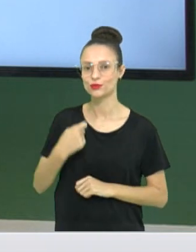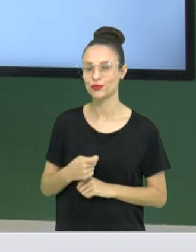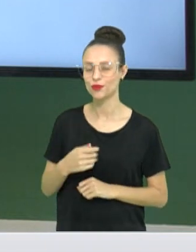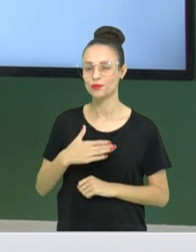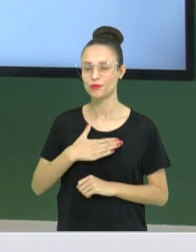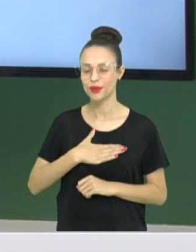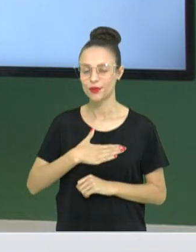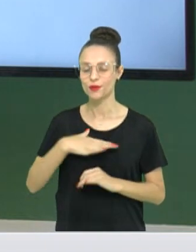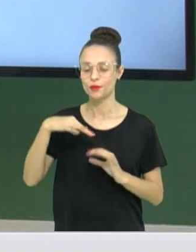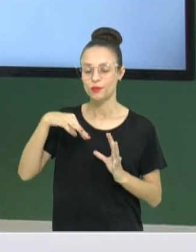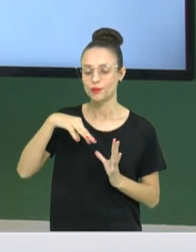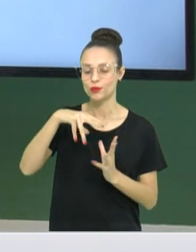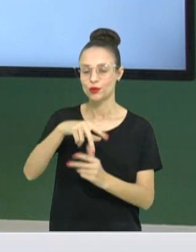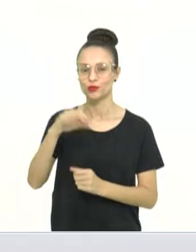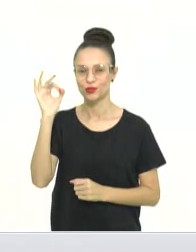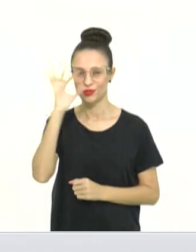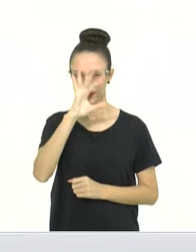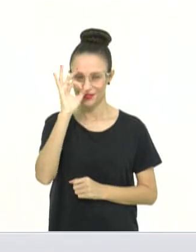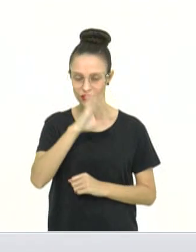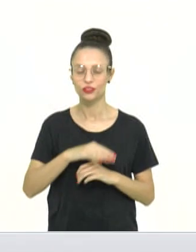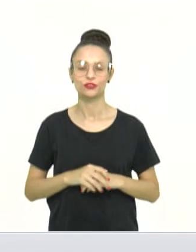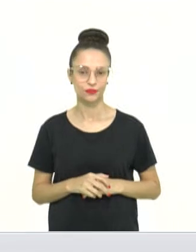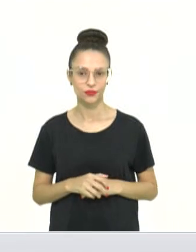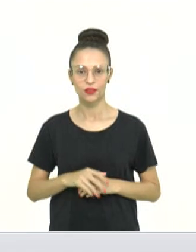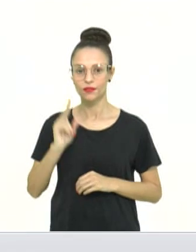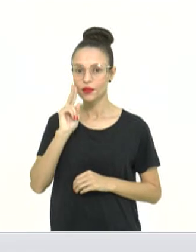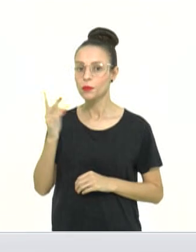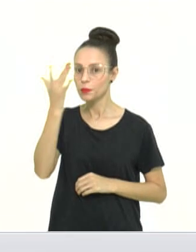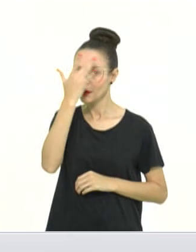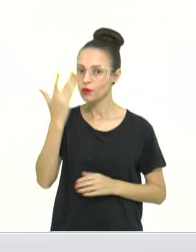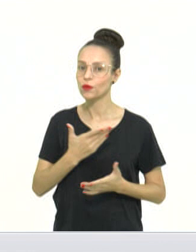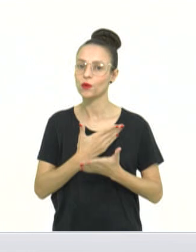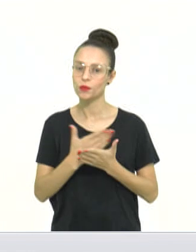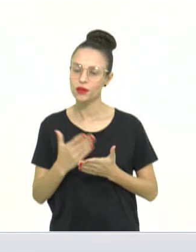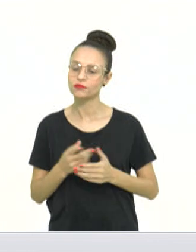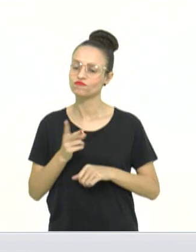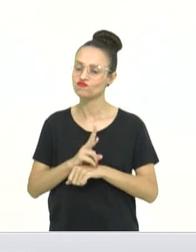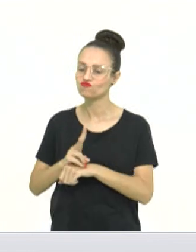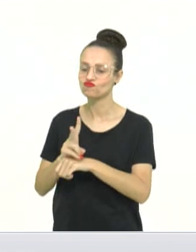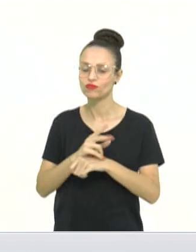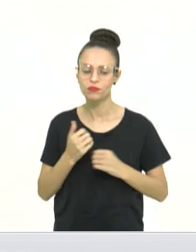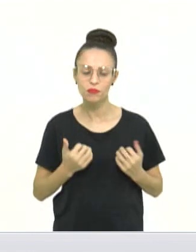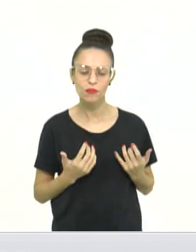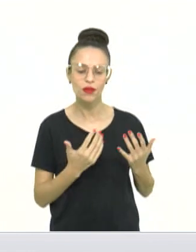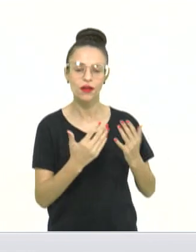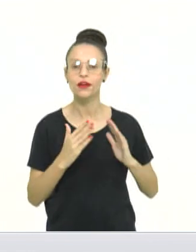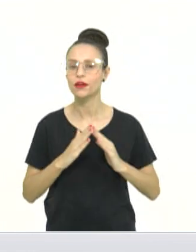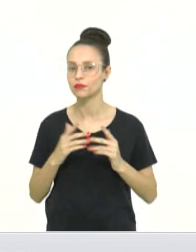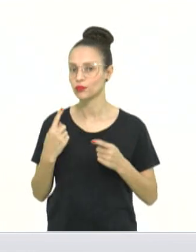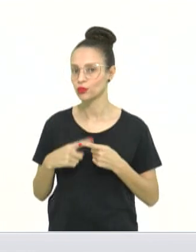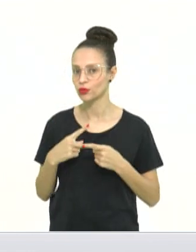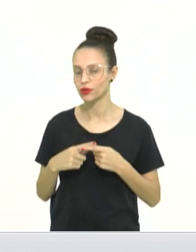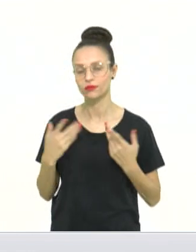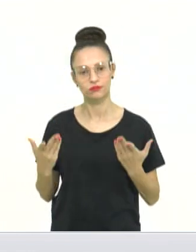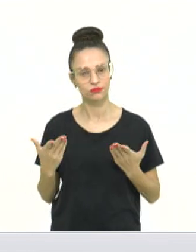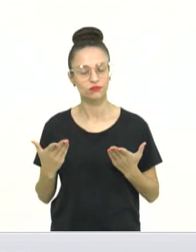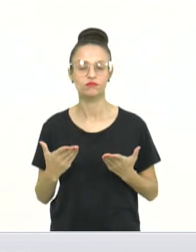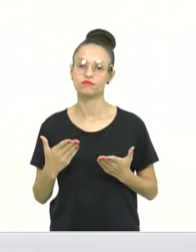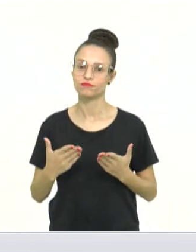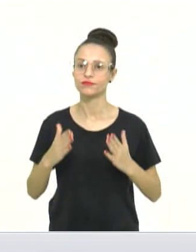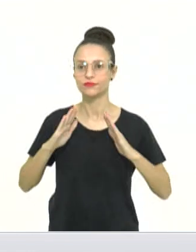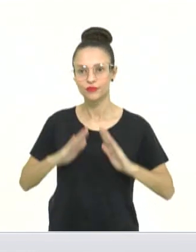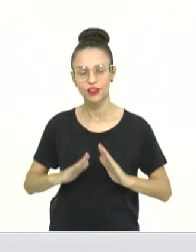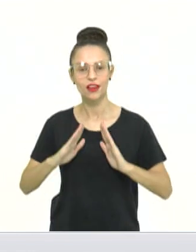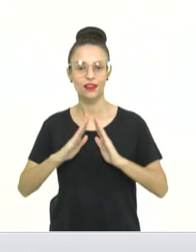mundo verde. Vimos que as pessoas começaram a cultivar plantas em casa. Por quê? Porque elas começaram a ficar